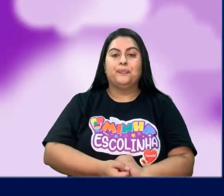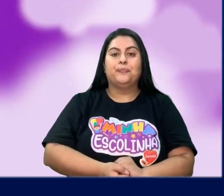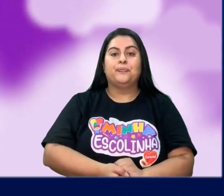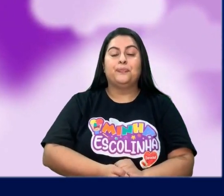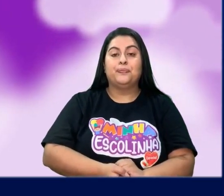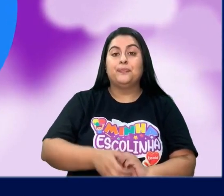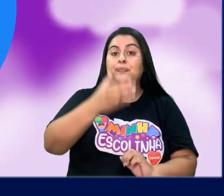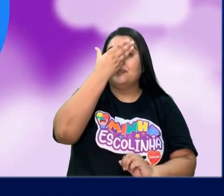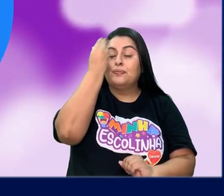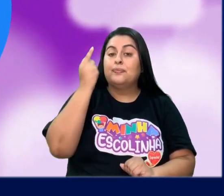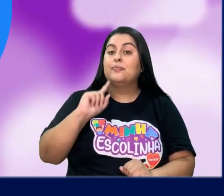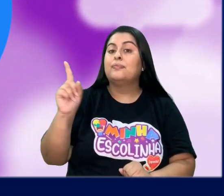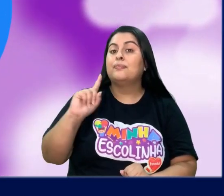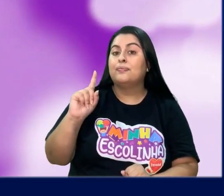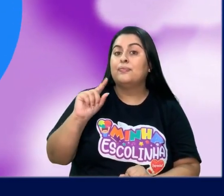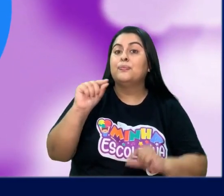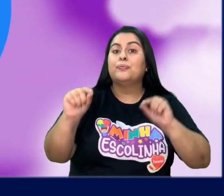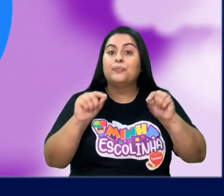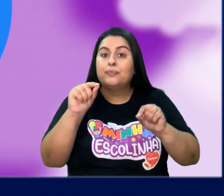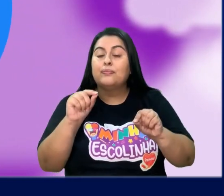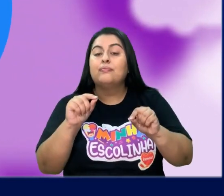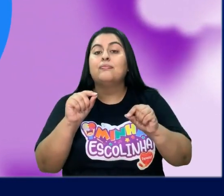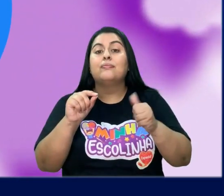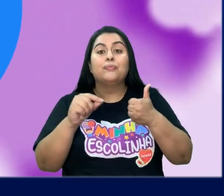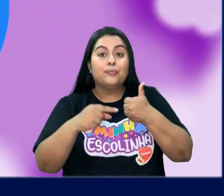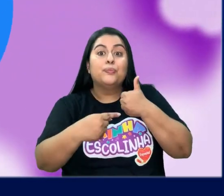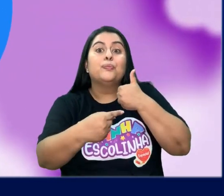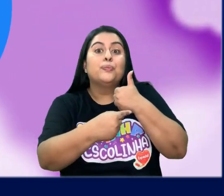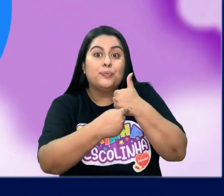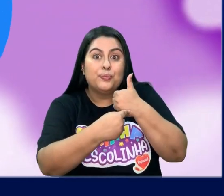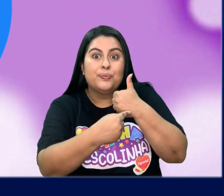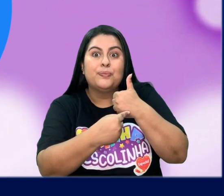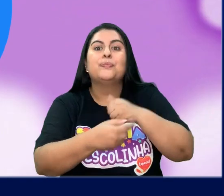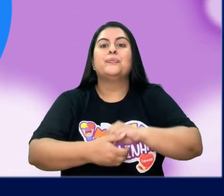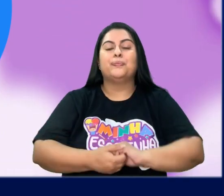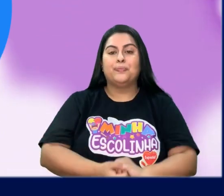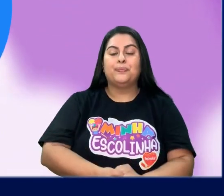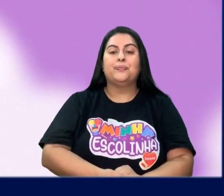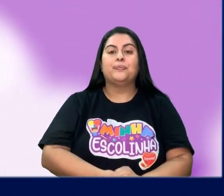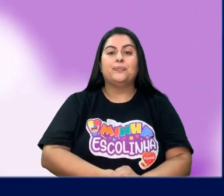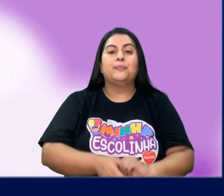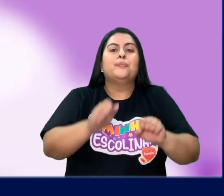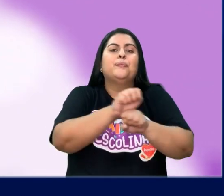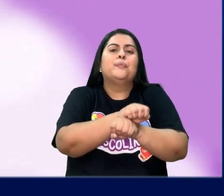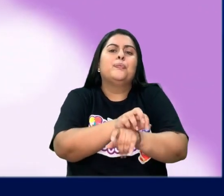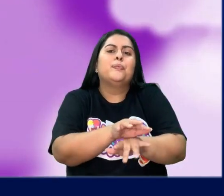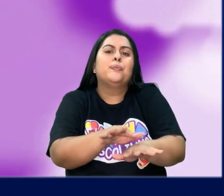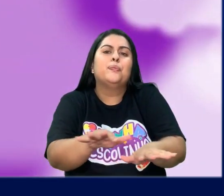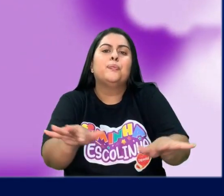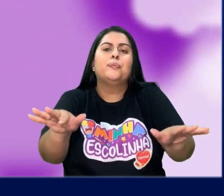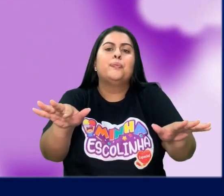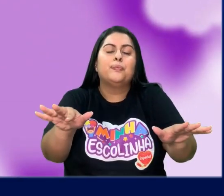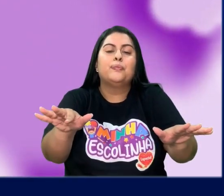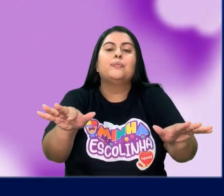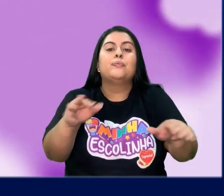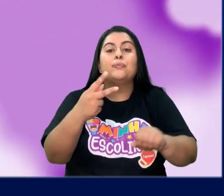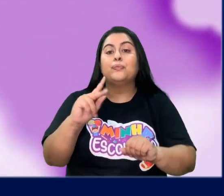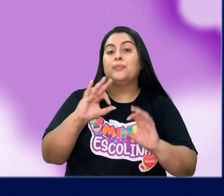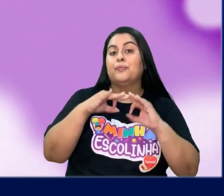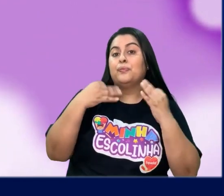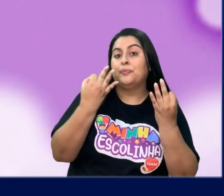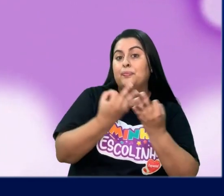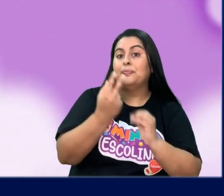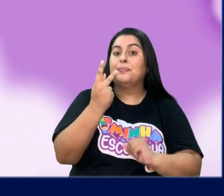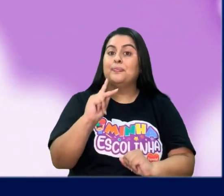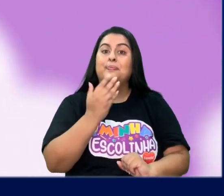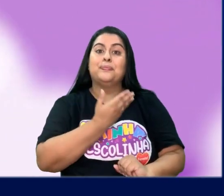importantes. Não se esqueçam também de deixar o seu joinha nesse vídeo, compartilhar com toda a